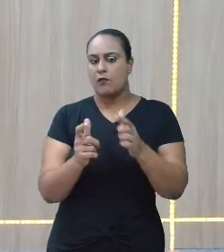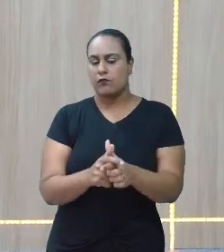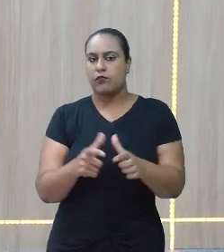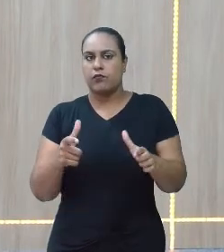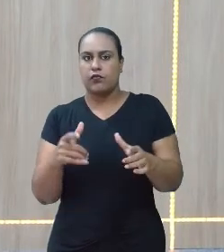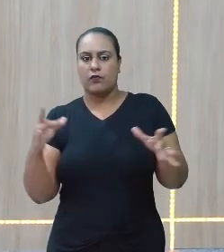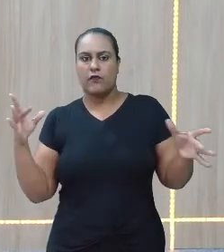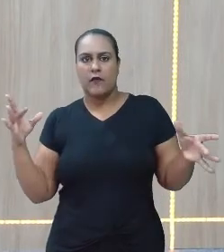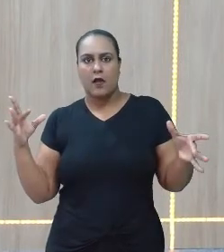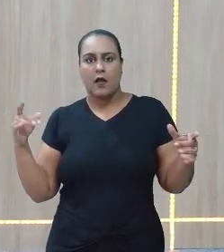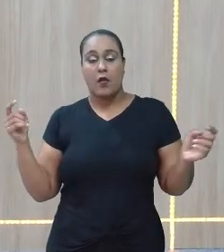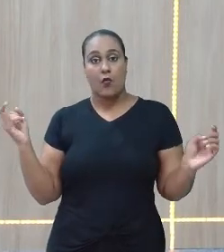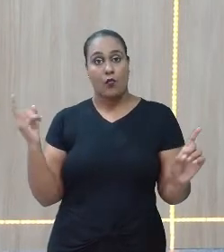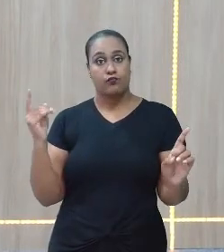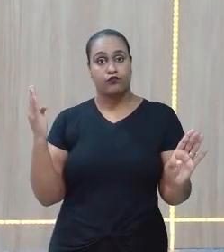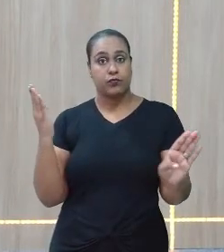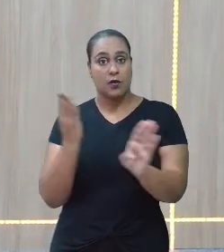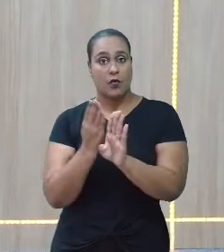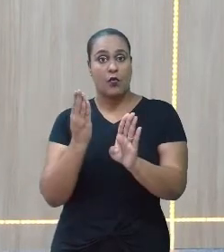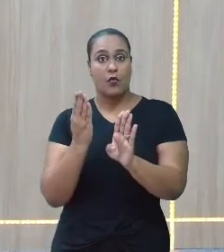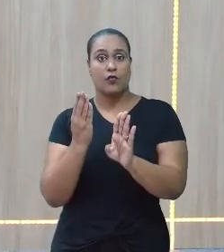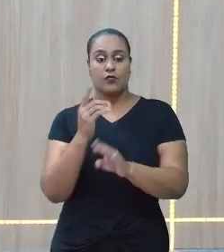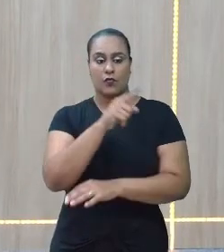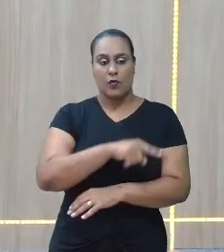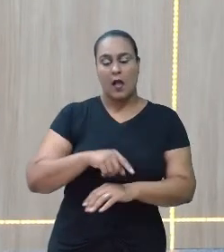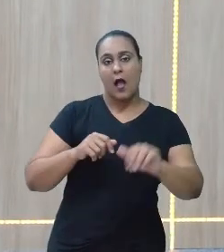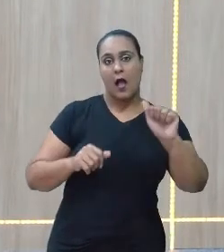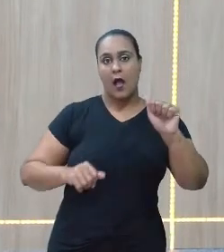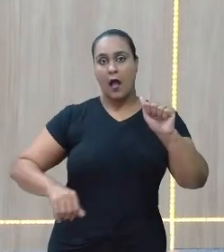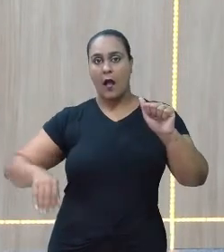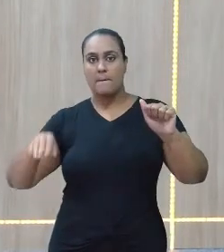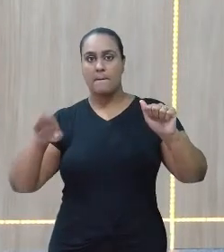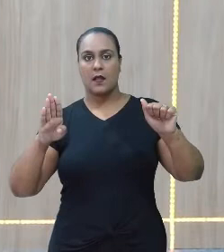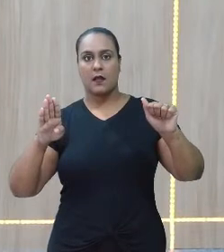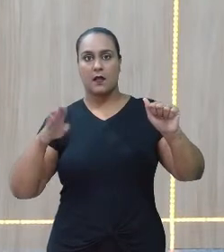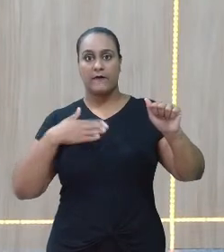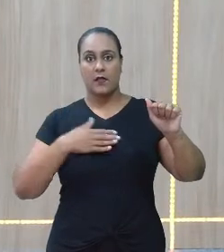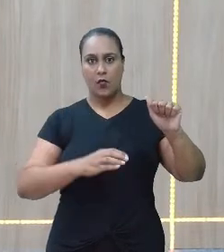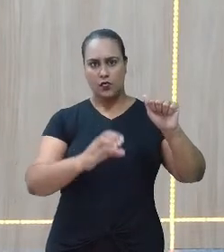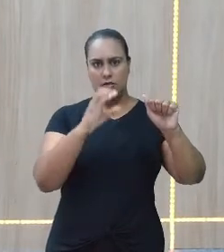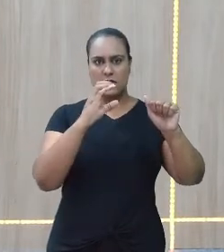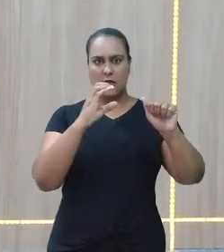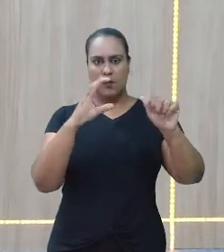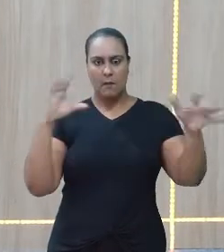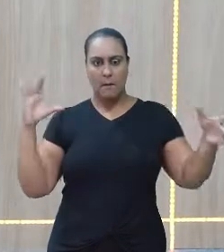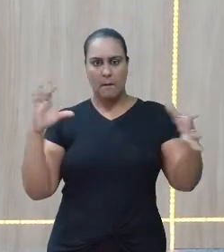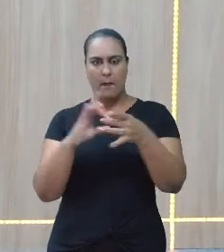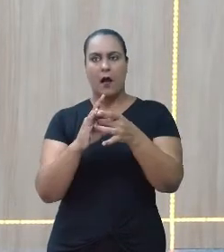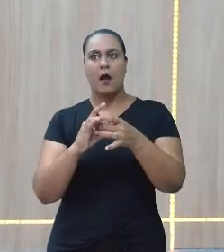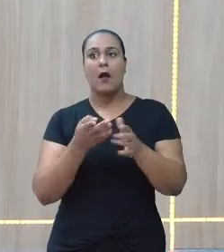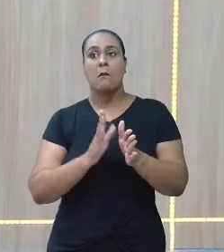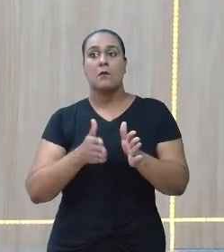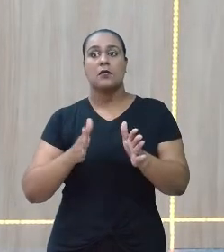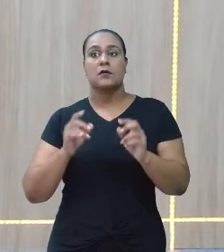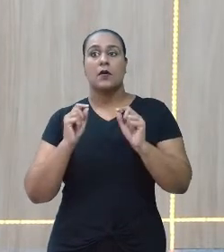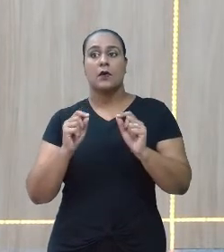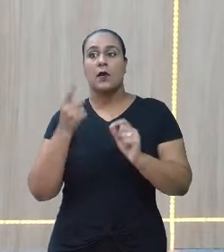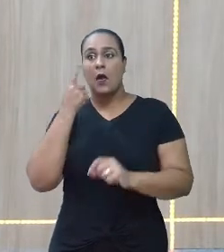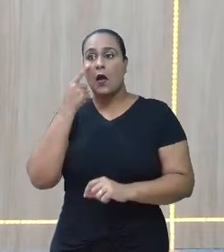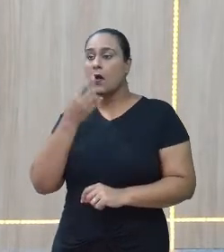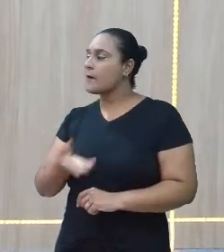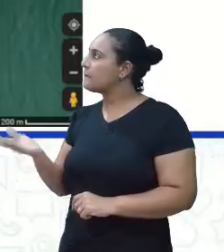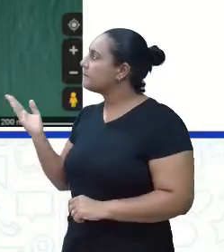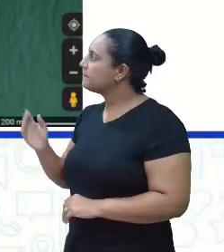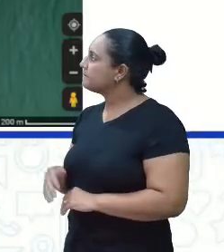encontro dessas duas malhas urbanas. Fazendo um processo que você acompanha aqui, ó, no nosso próximo slide, nós temos